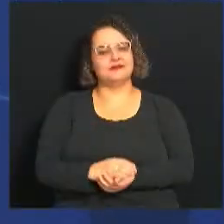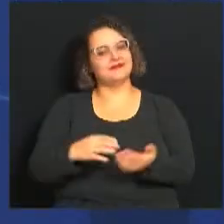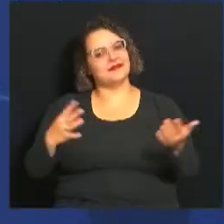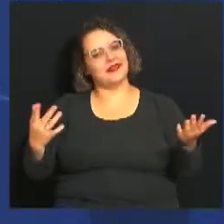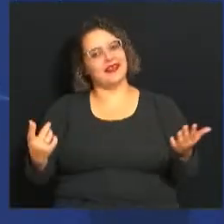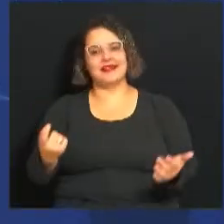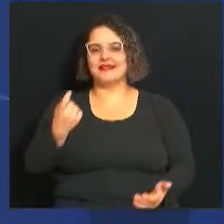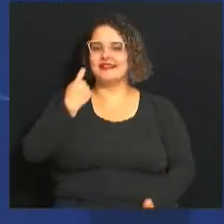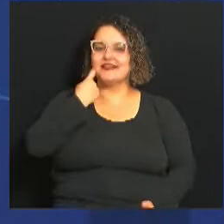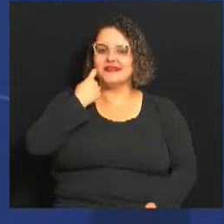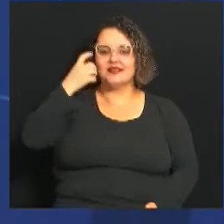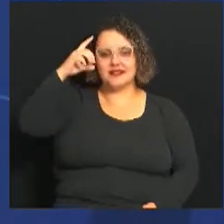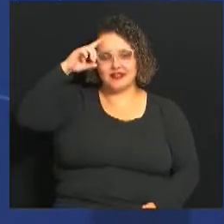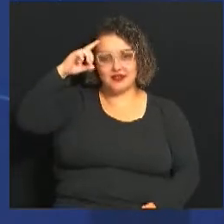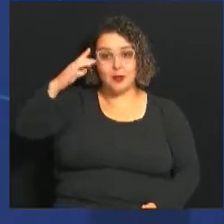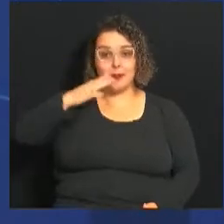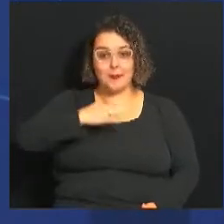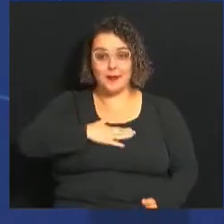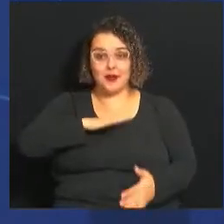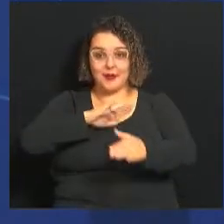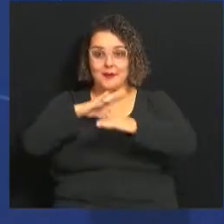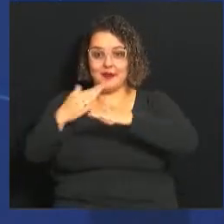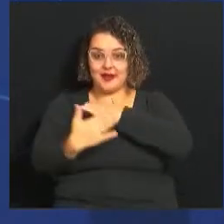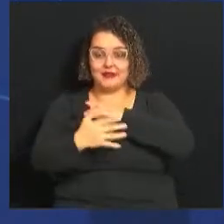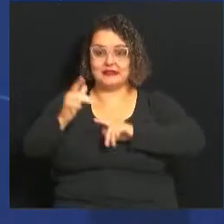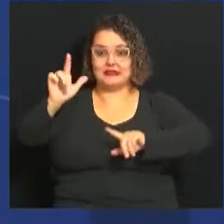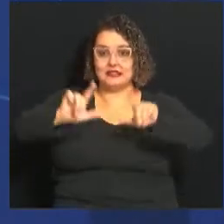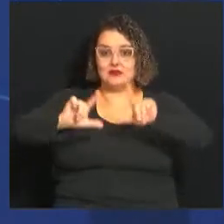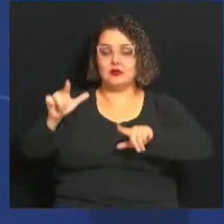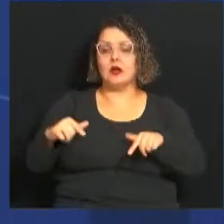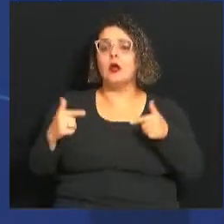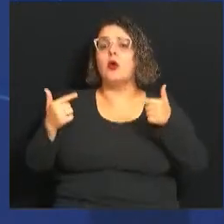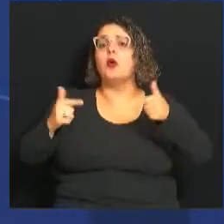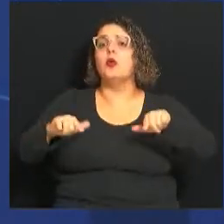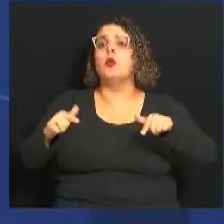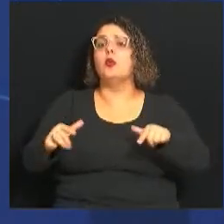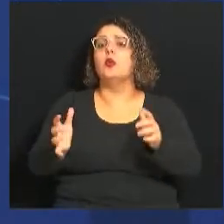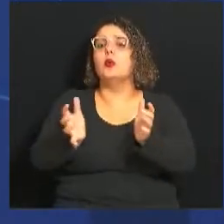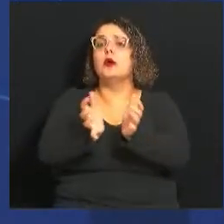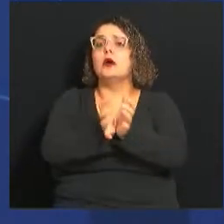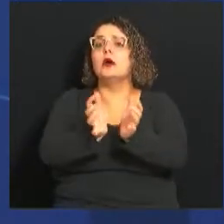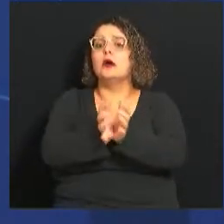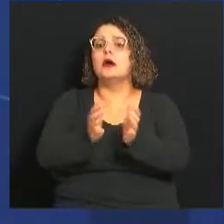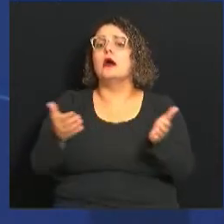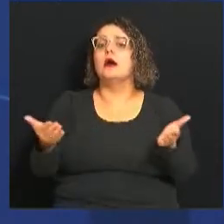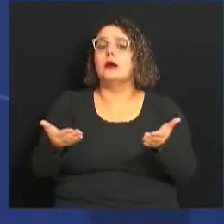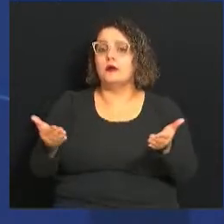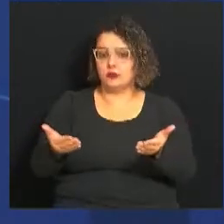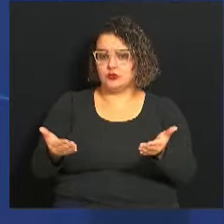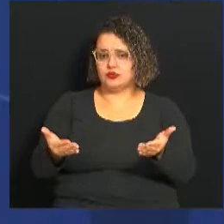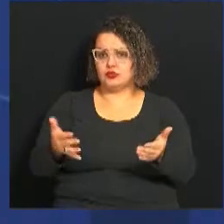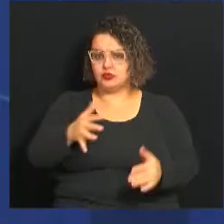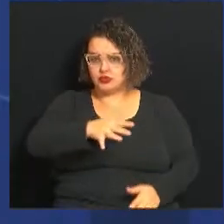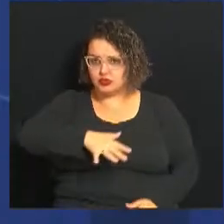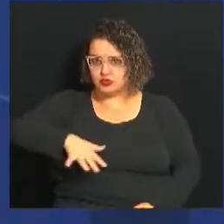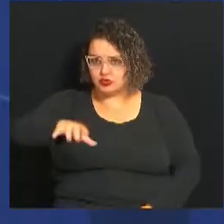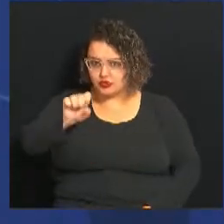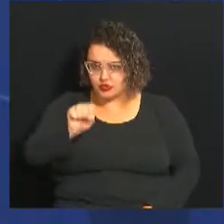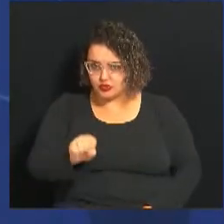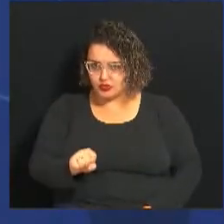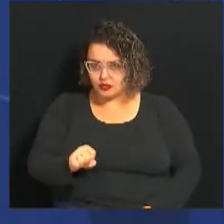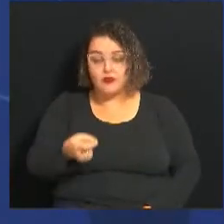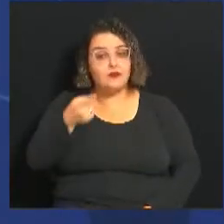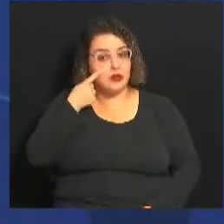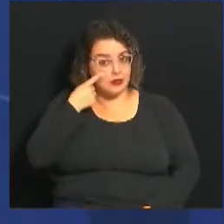Sexta-feira é dia do Meu Bairro na TV. E onde será que a nossa equipe está hoje, hein? É na região sul. Vamos